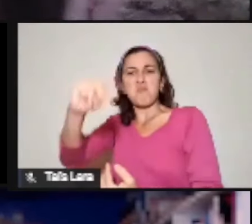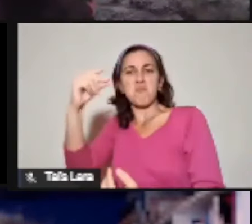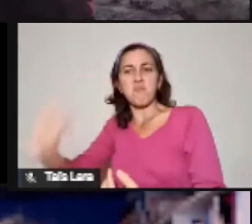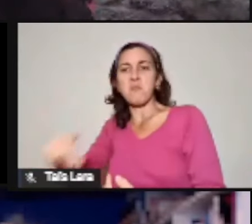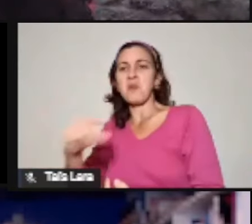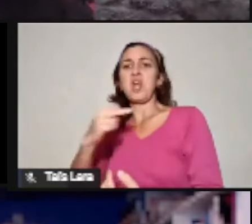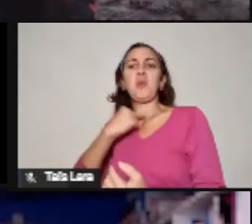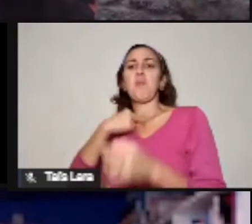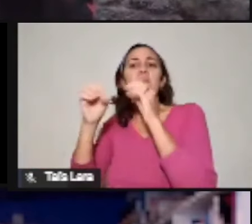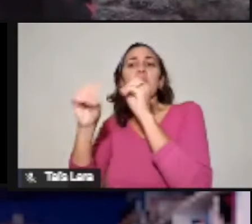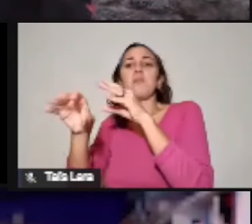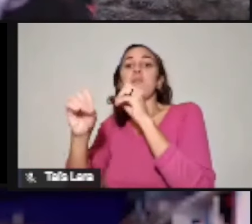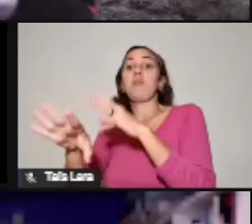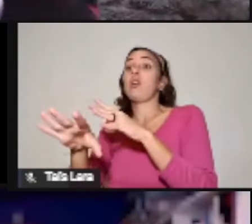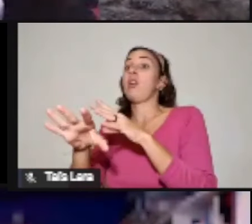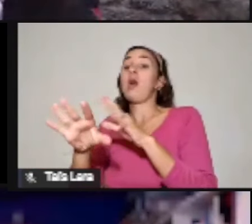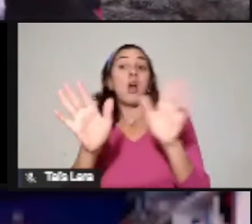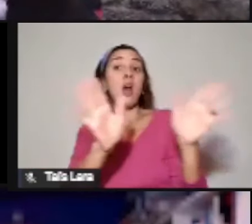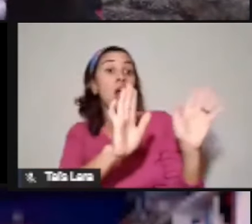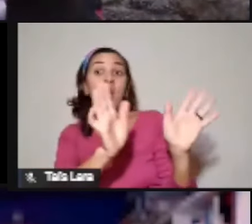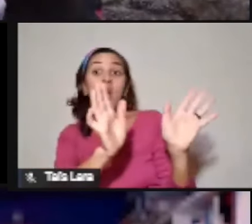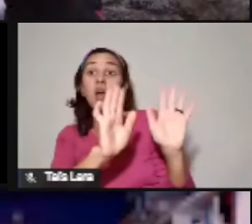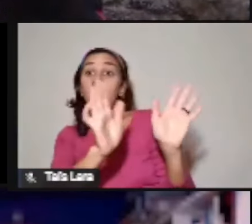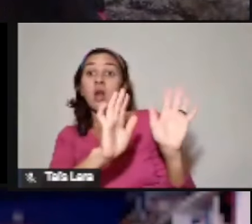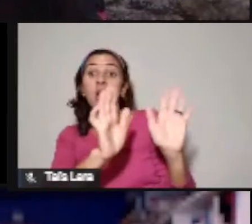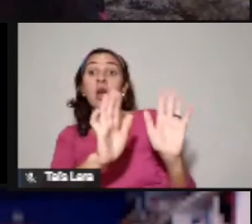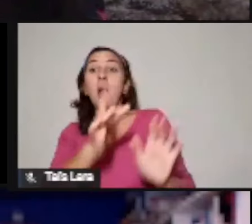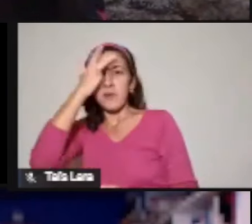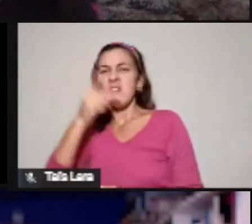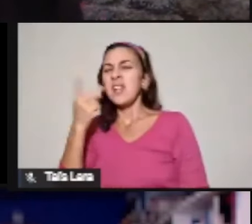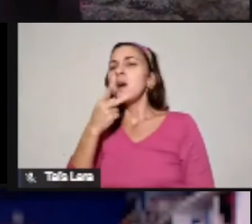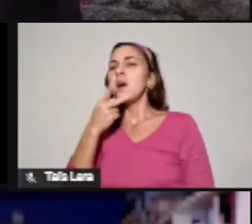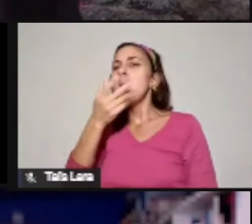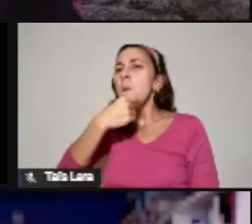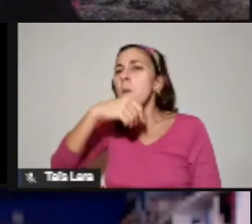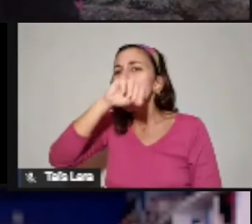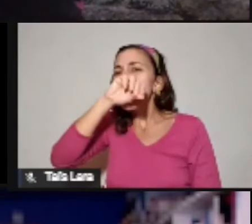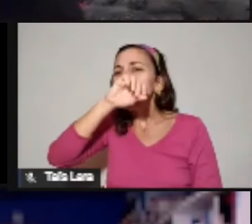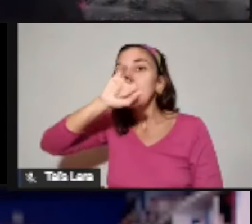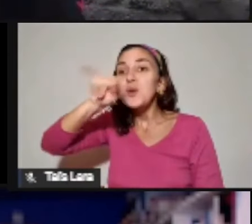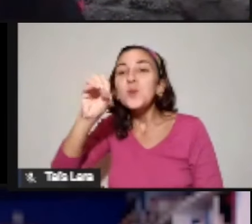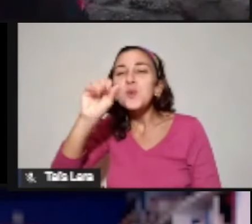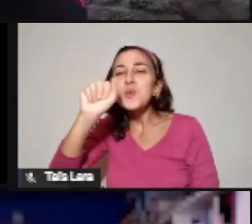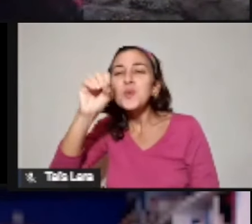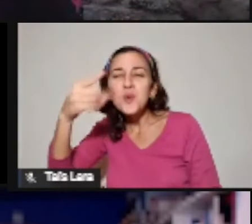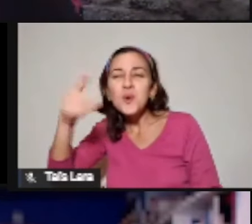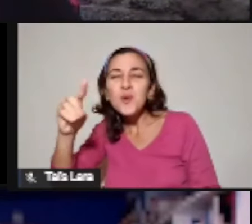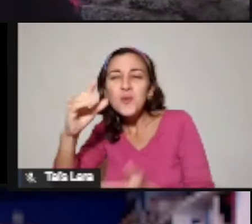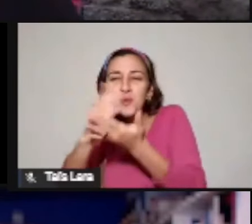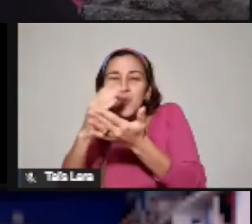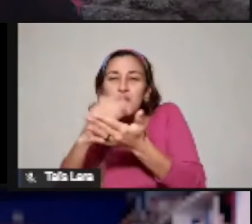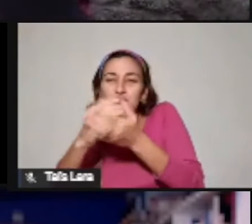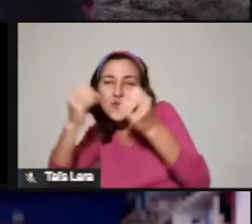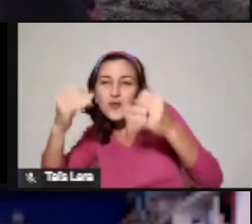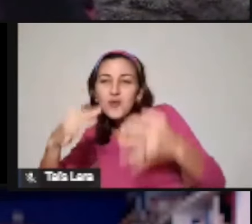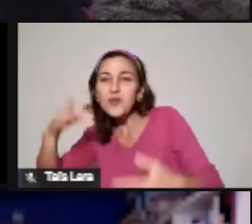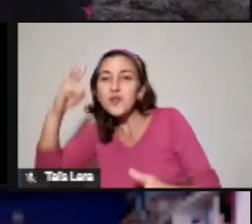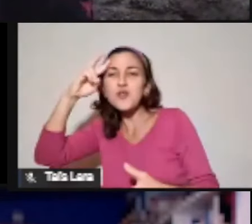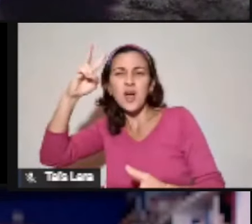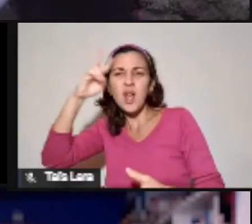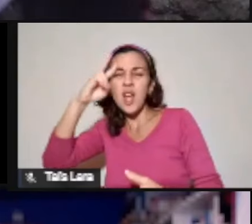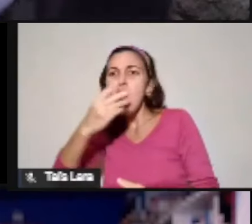gente que deve ter pensado assim, será que o pai do João foi preso? Né? Da história. E é para levantar essa questão, nossa, o cara